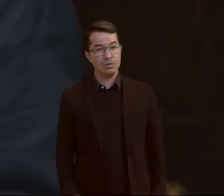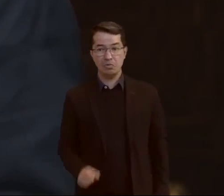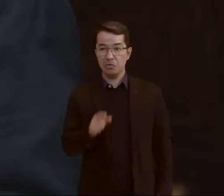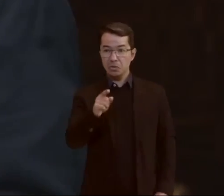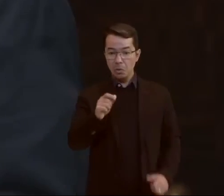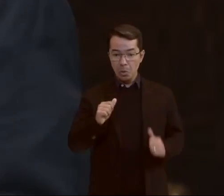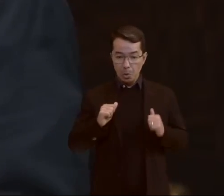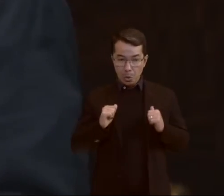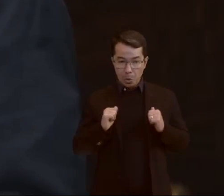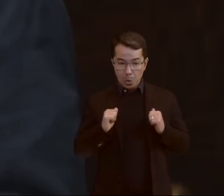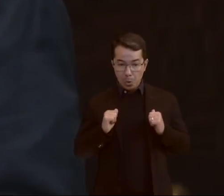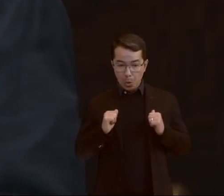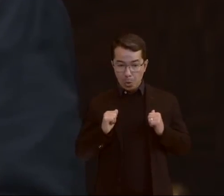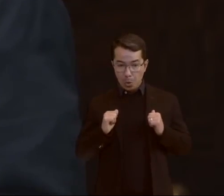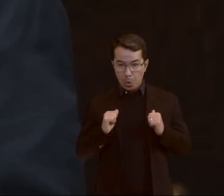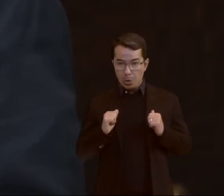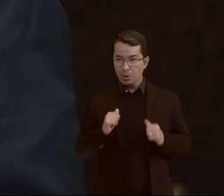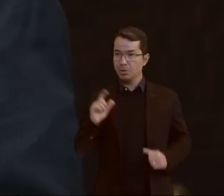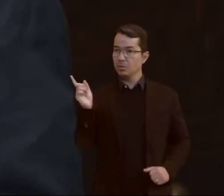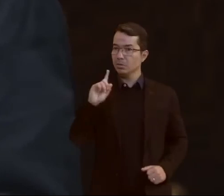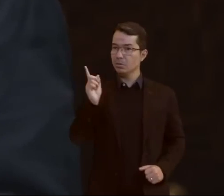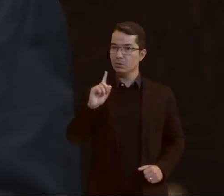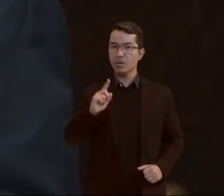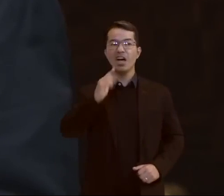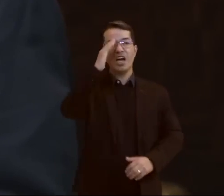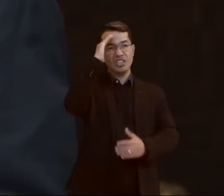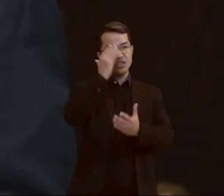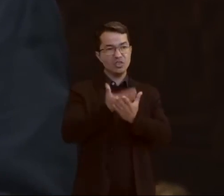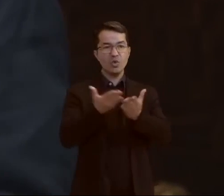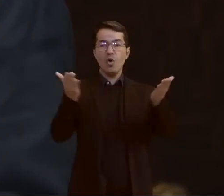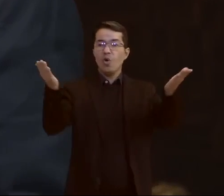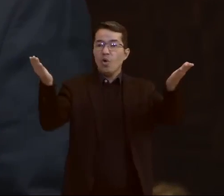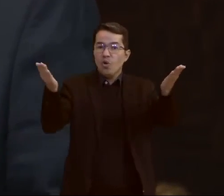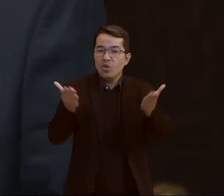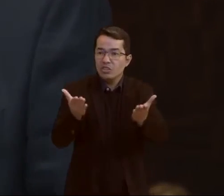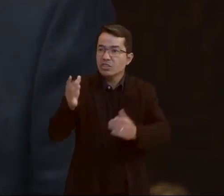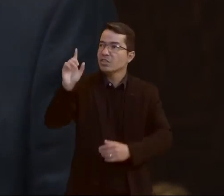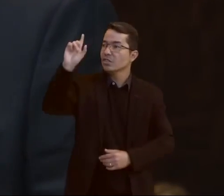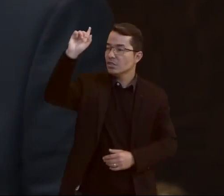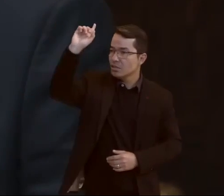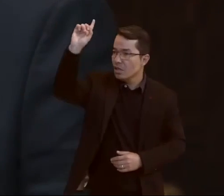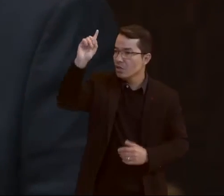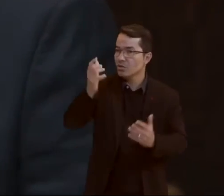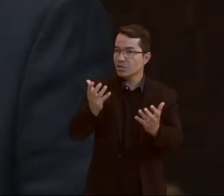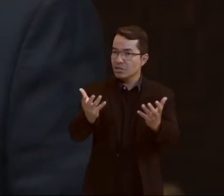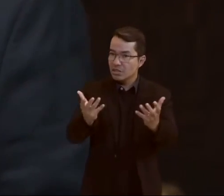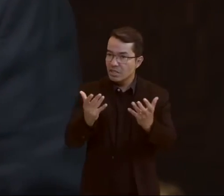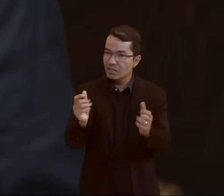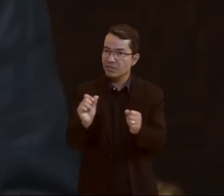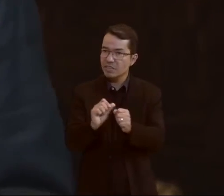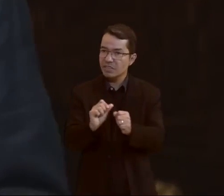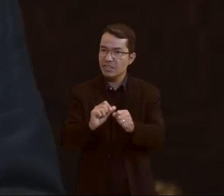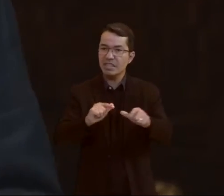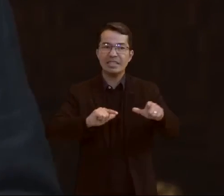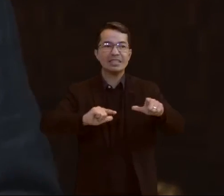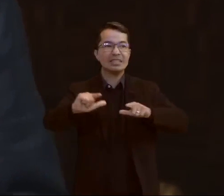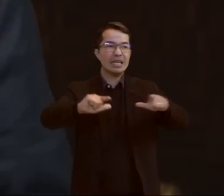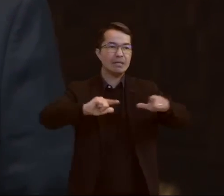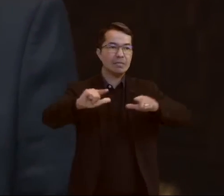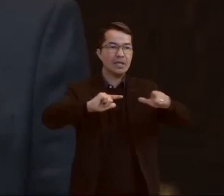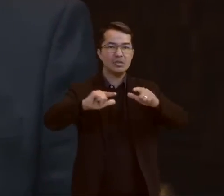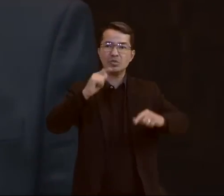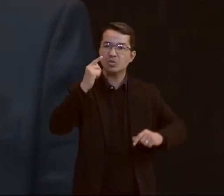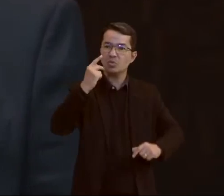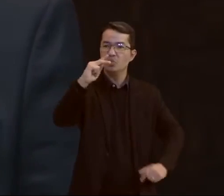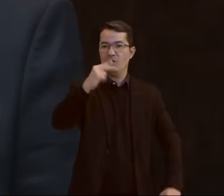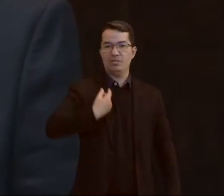eu creio que o Senhor quer fazer uma obra na sua vida. Ele vai fazer a parte dele, porque Ele nunca fica sem